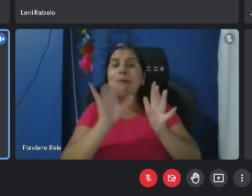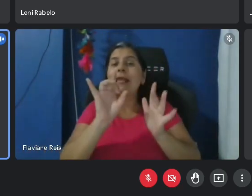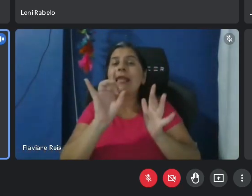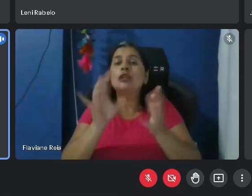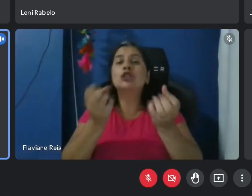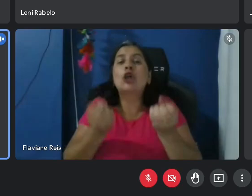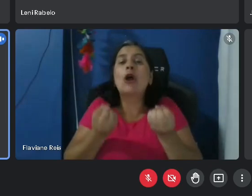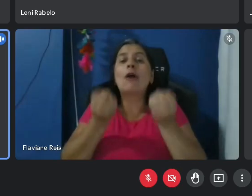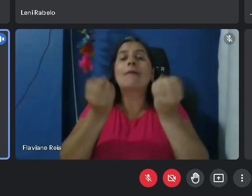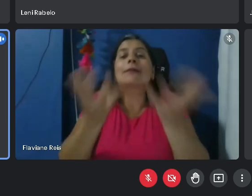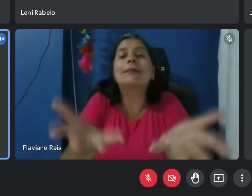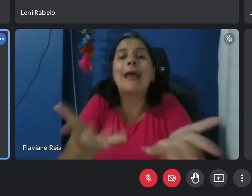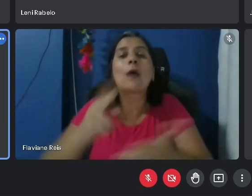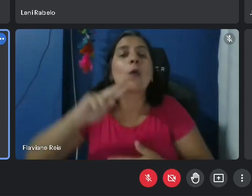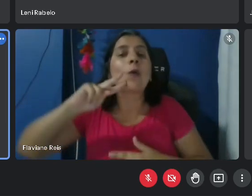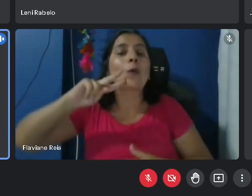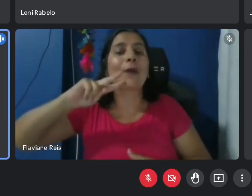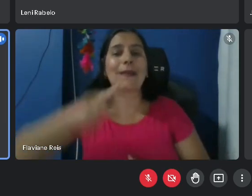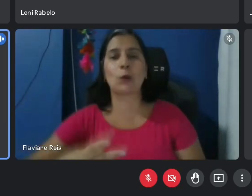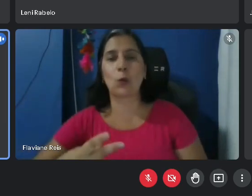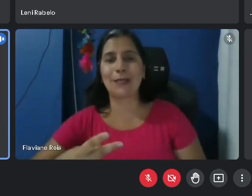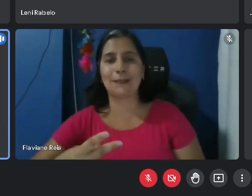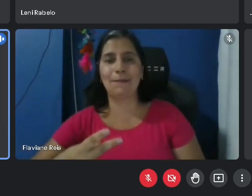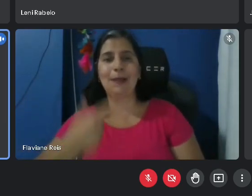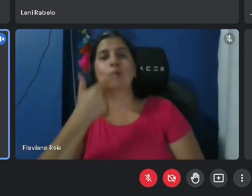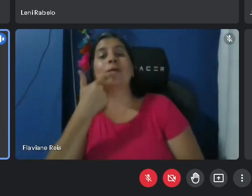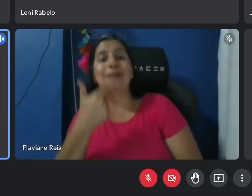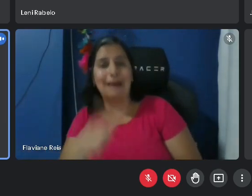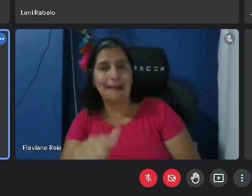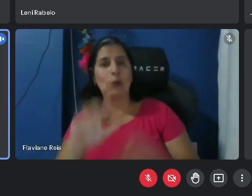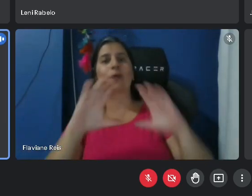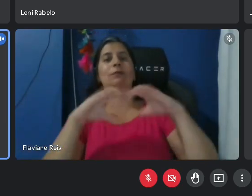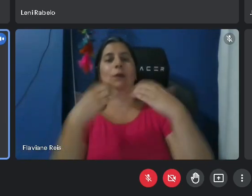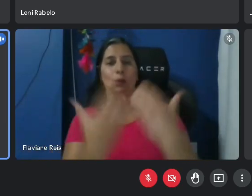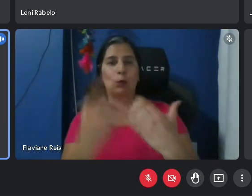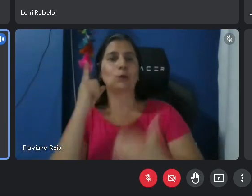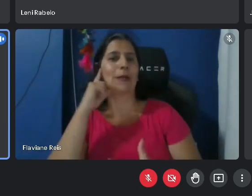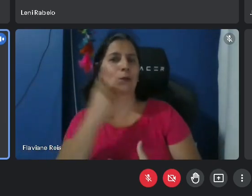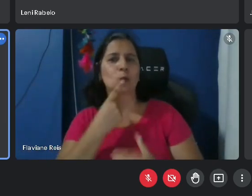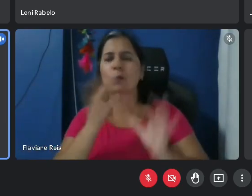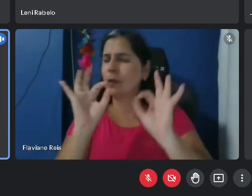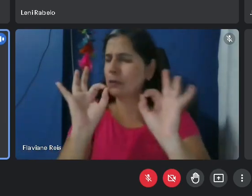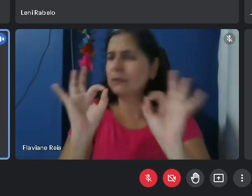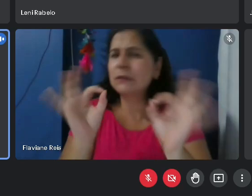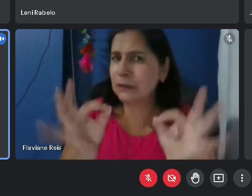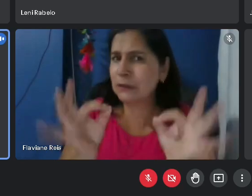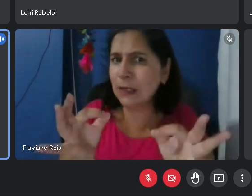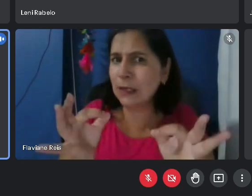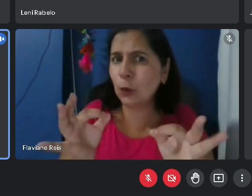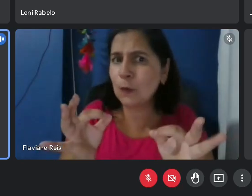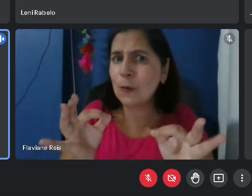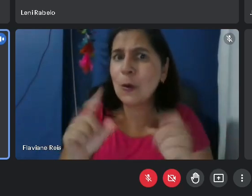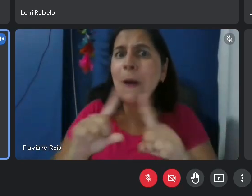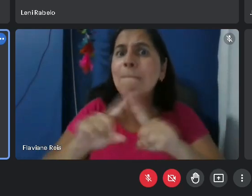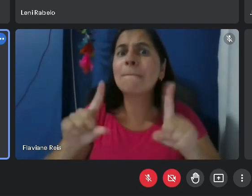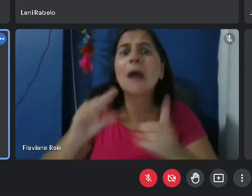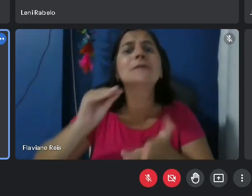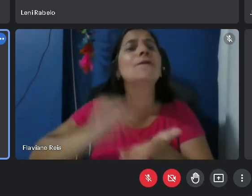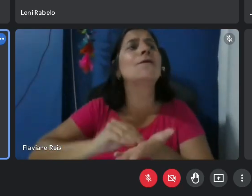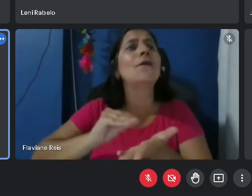são projetadas dentro da lei, como elas são oferecidas na função bilíngue, como ela está dentro da comunidade